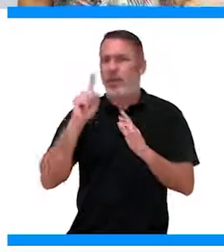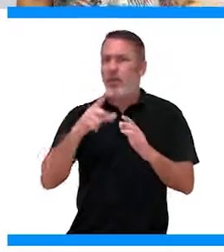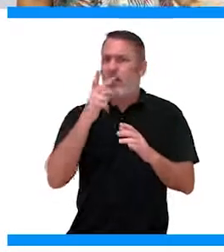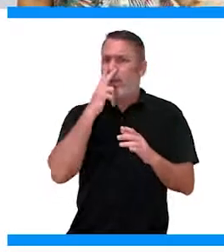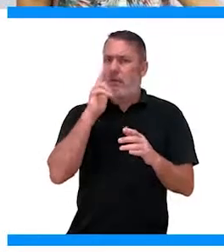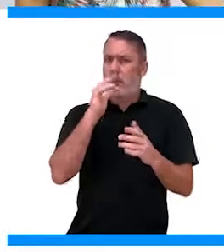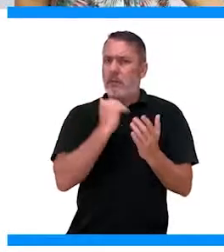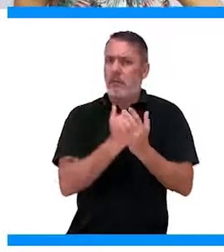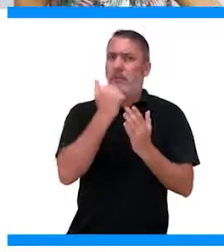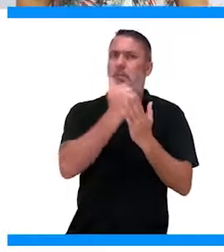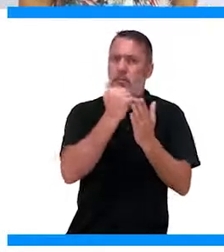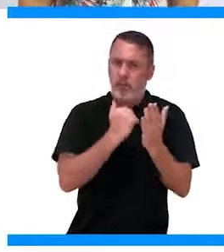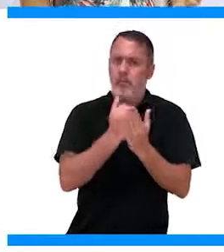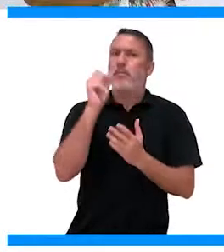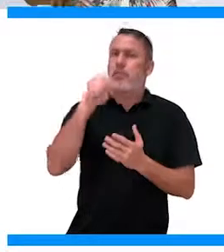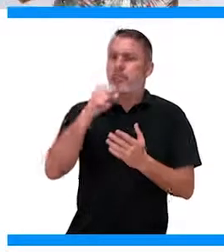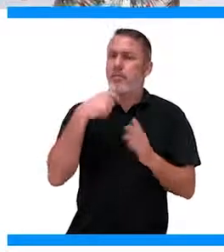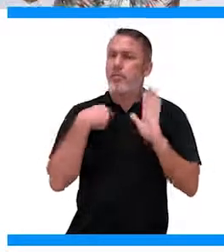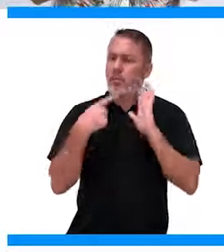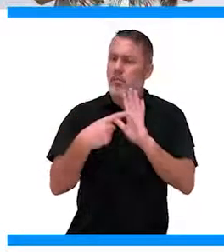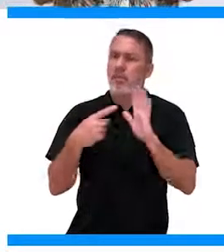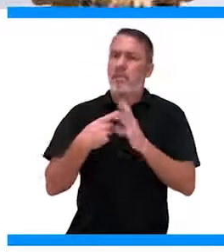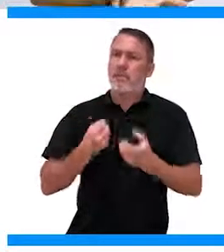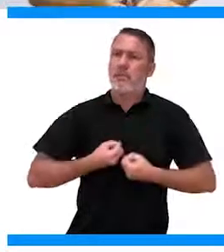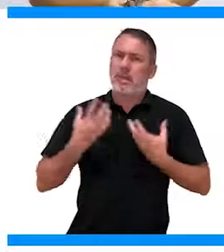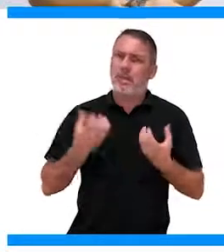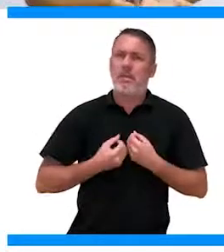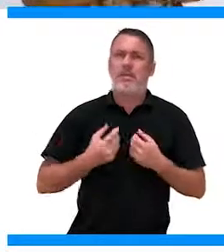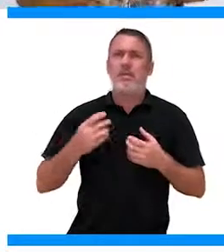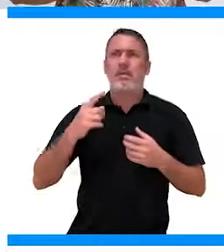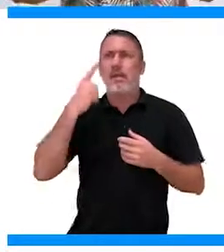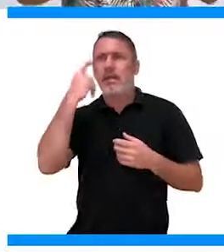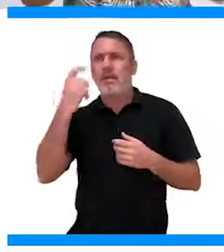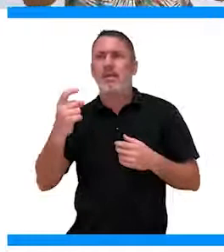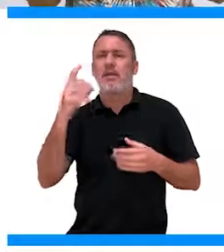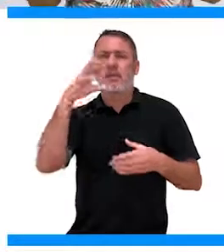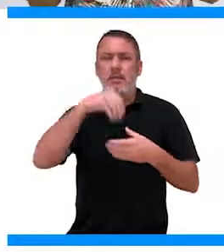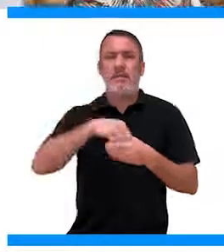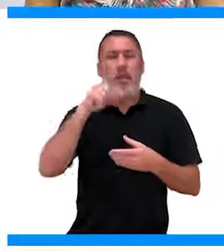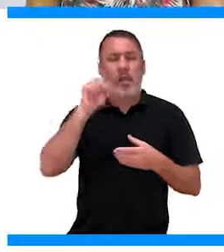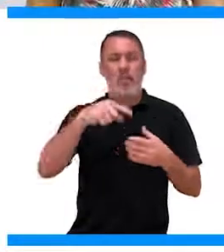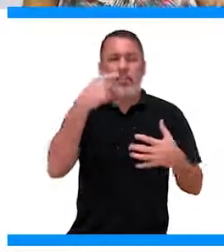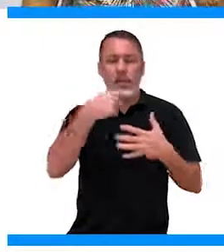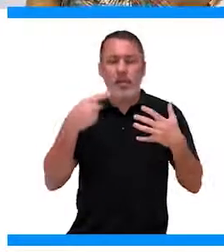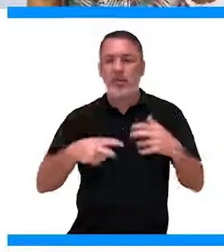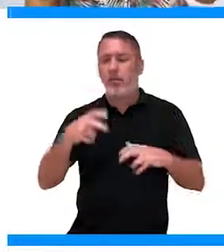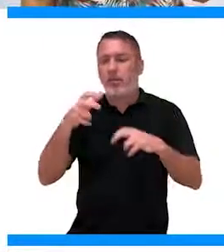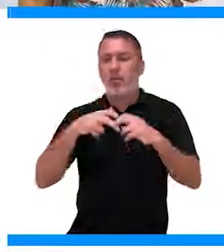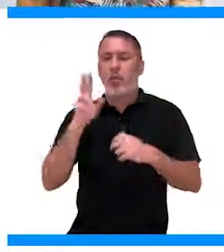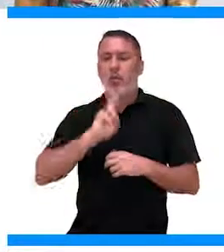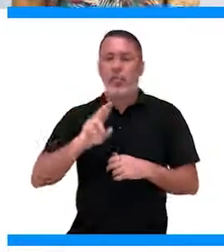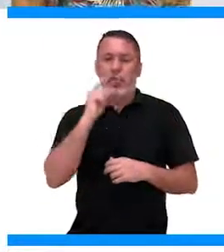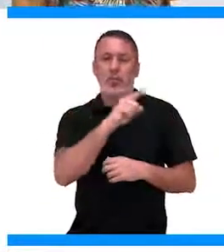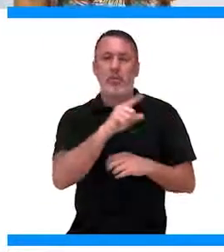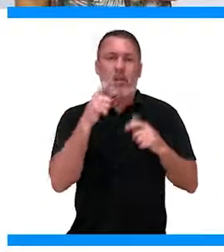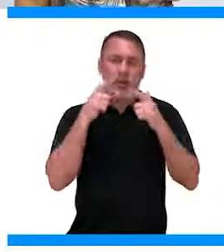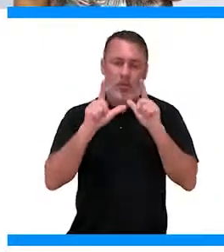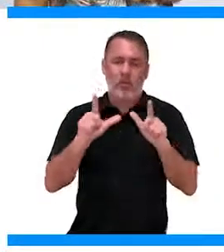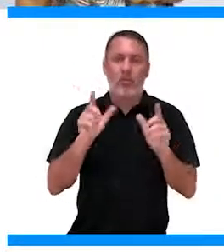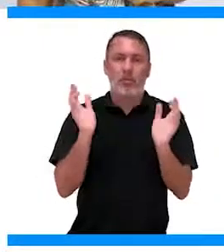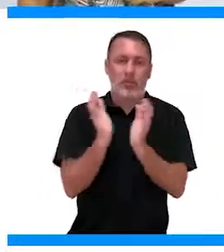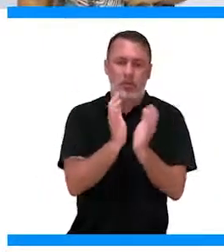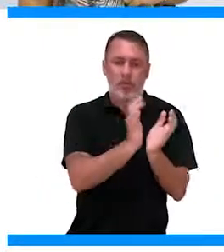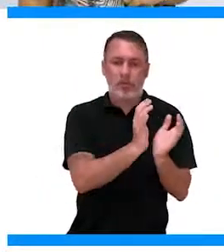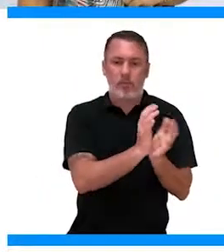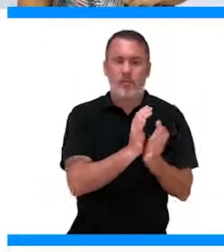com expressão mesmo. Eu quero tornar a linguagem mais expressiva, né, mais interessante. Então, por isso eu utilizo esse tipo